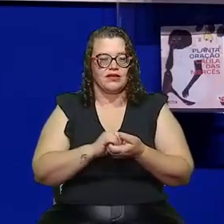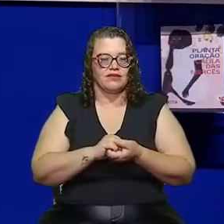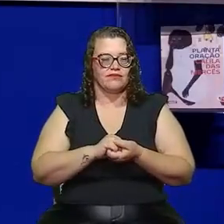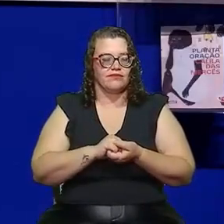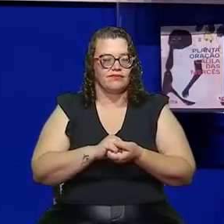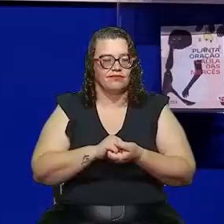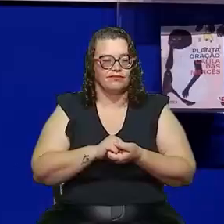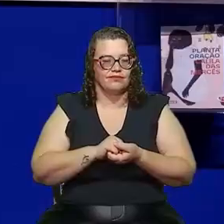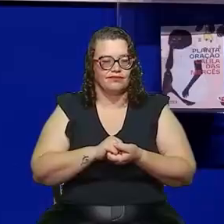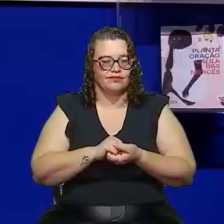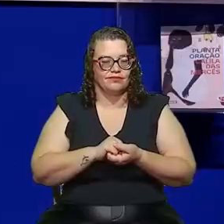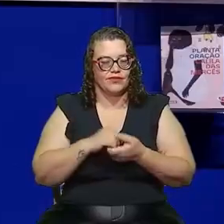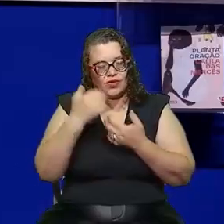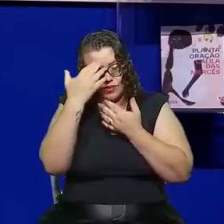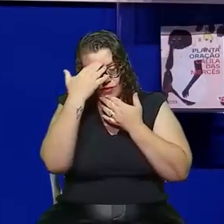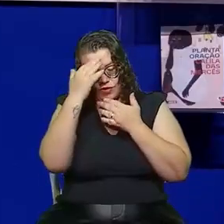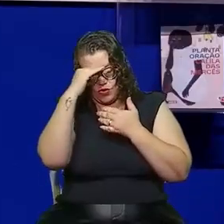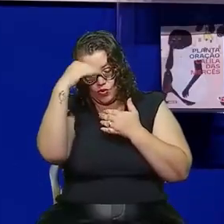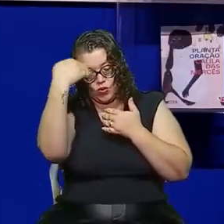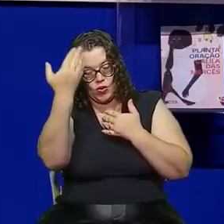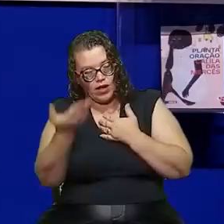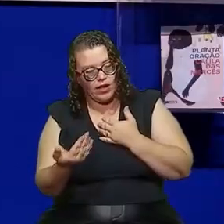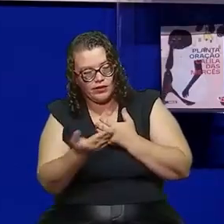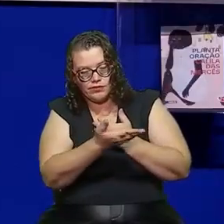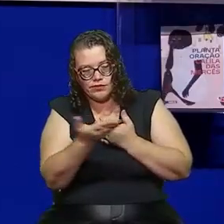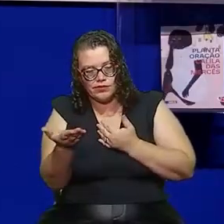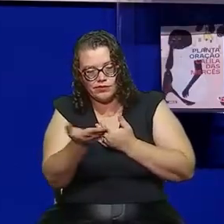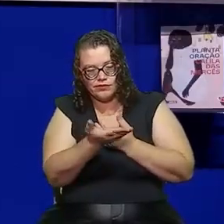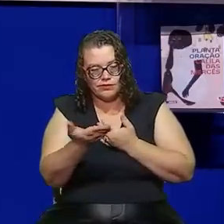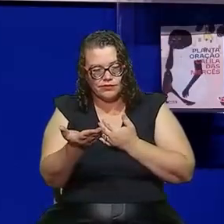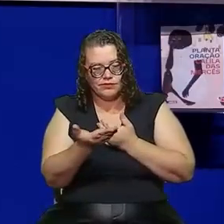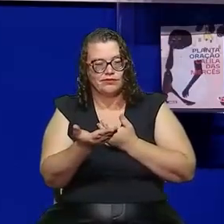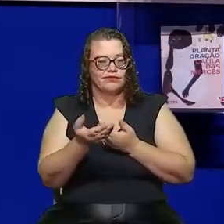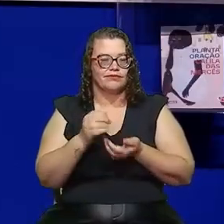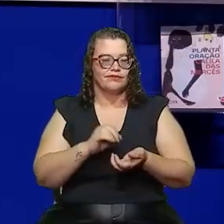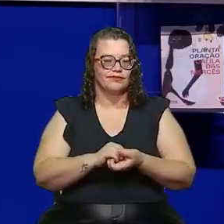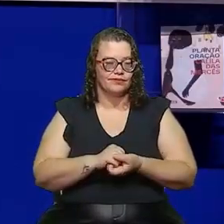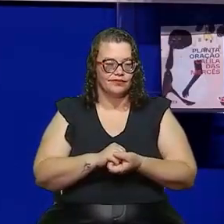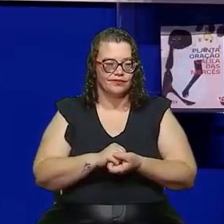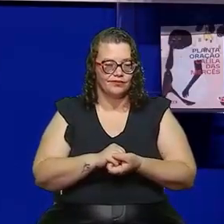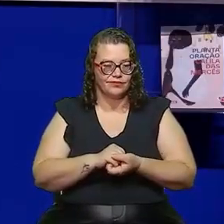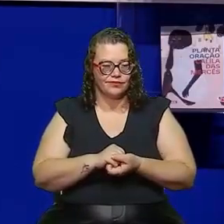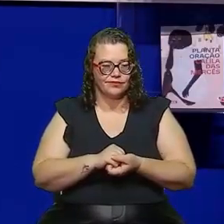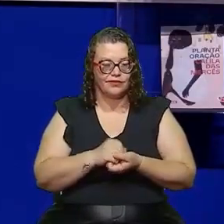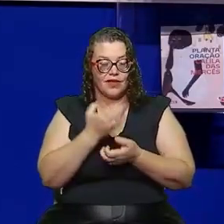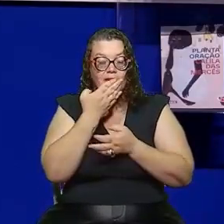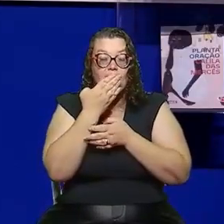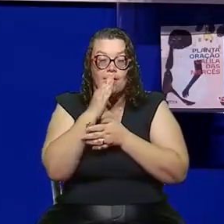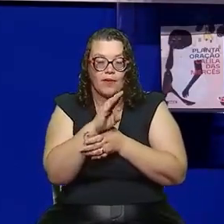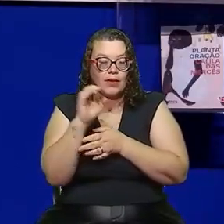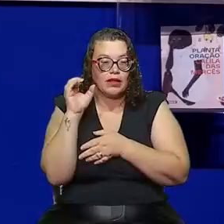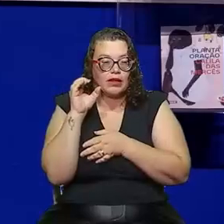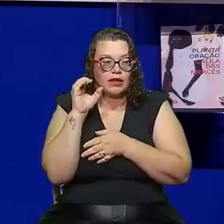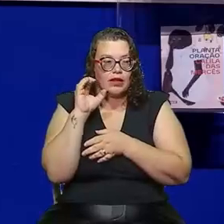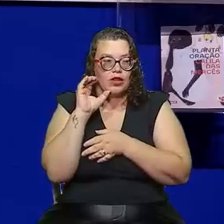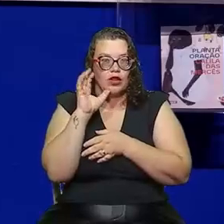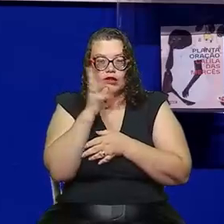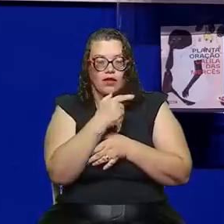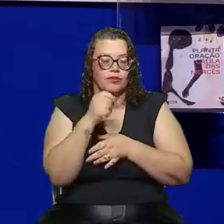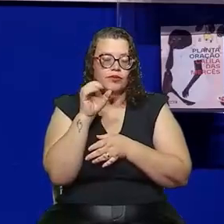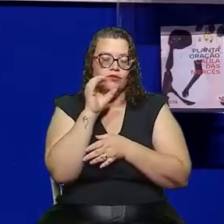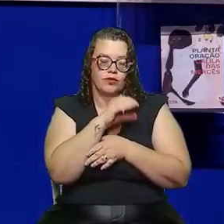sinto honrado de estar com vocês duas aqui. Prometo que eu vou tentar desacelerar um